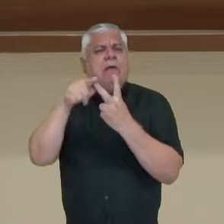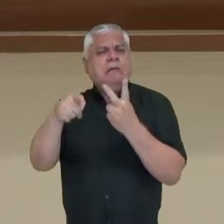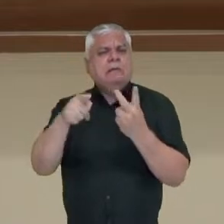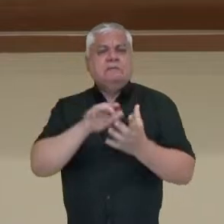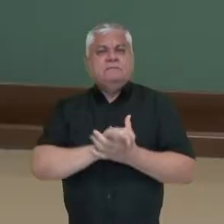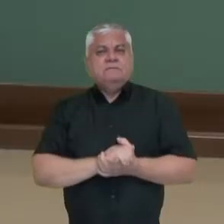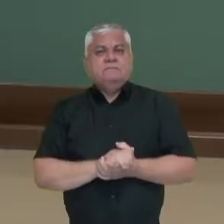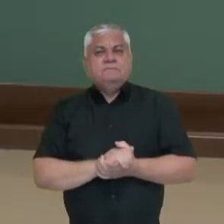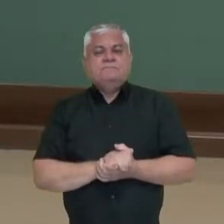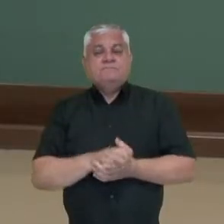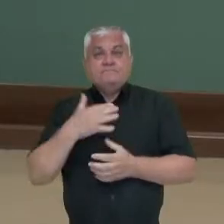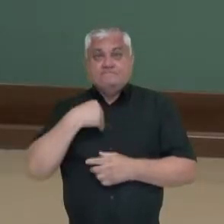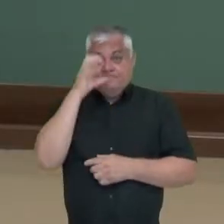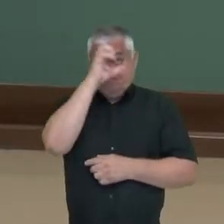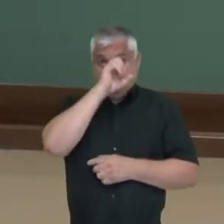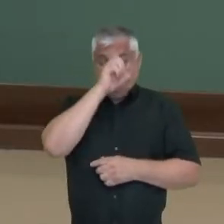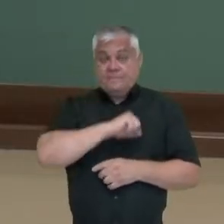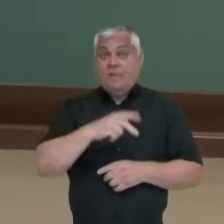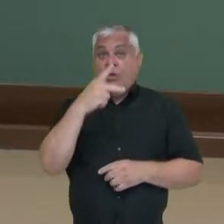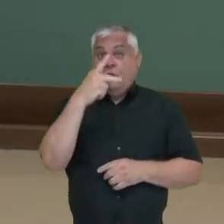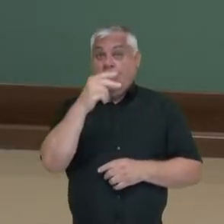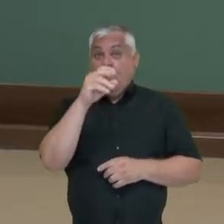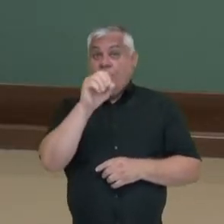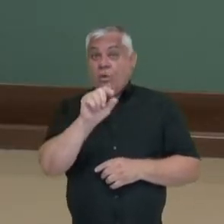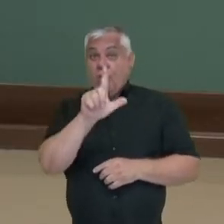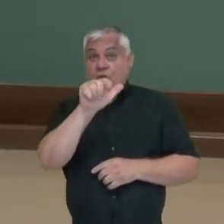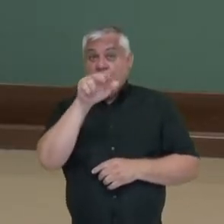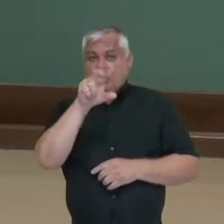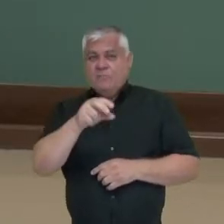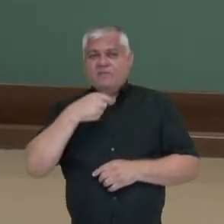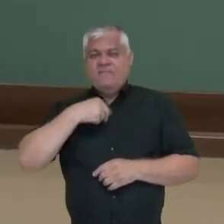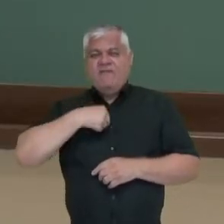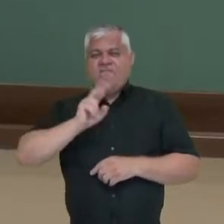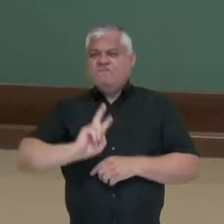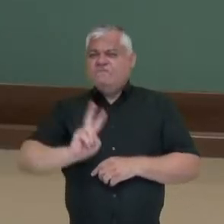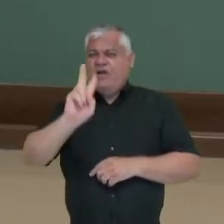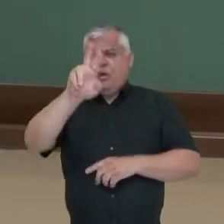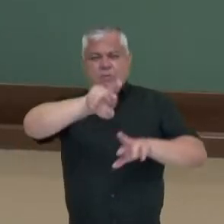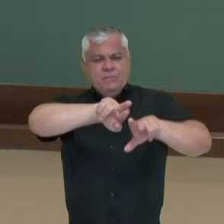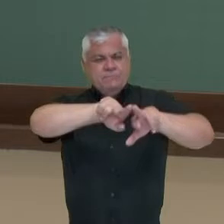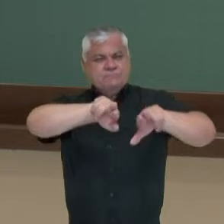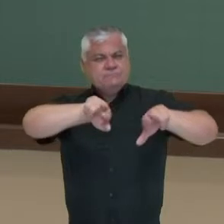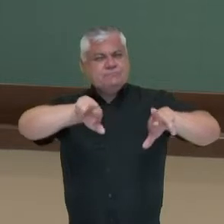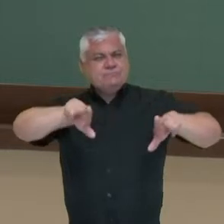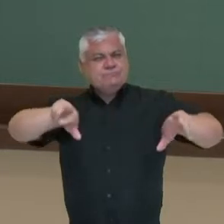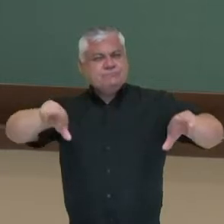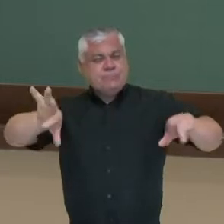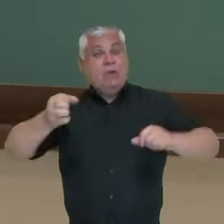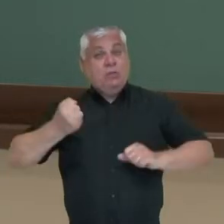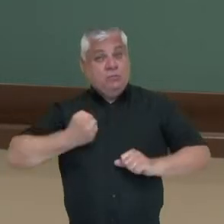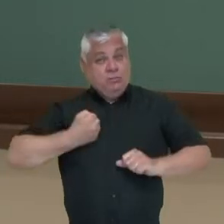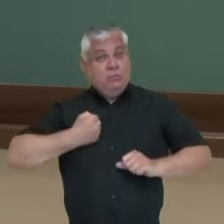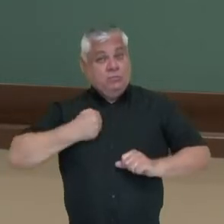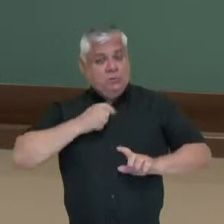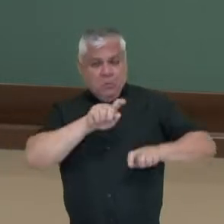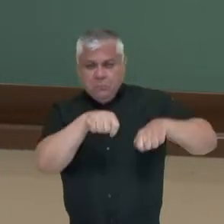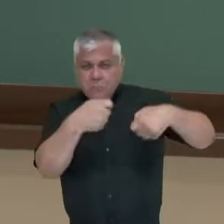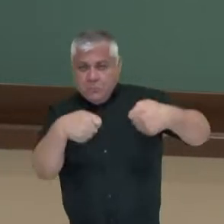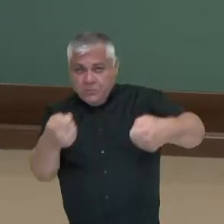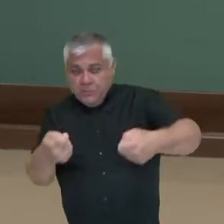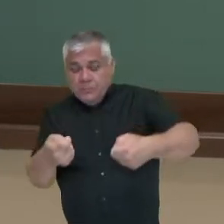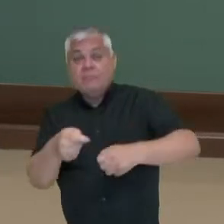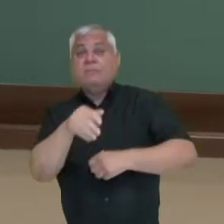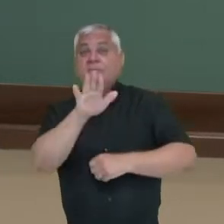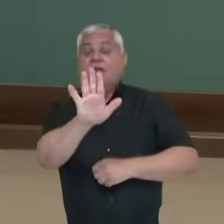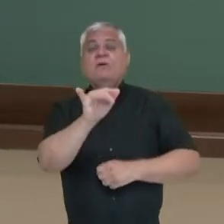lá. Vimos que um polinômio assume valores diferentes para diferentes informações numéricas que lhe são dadas. Sendo